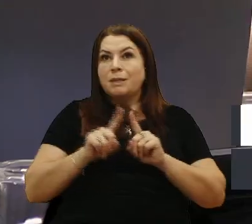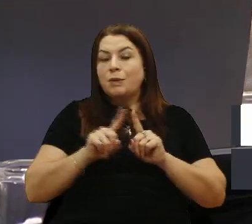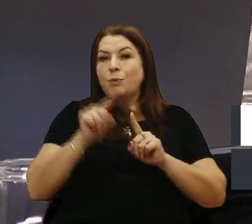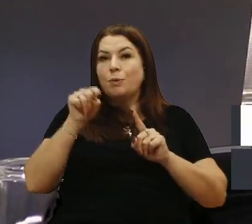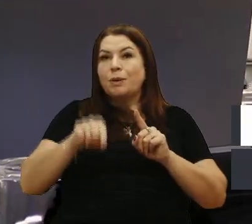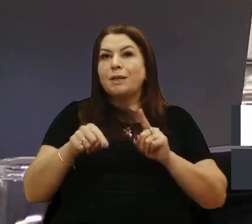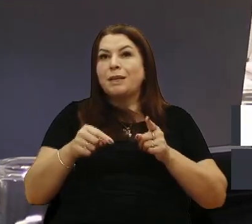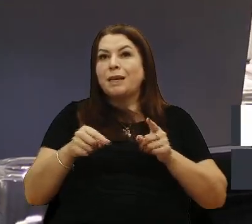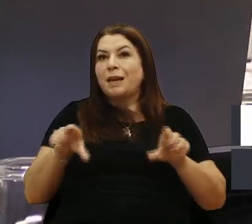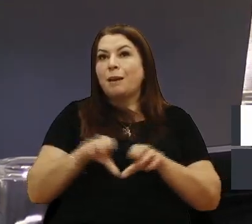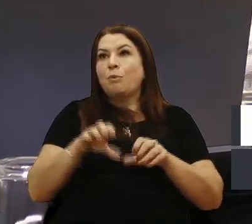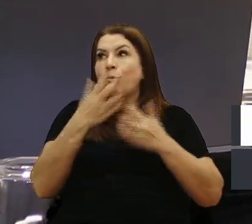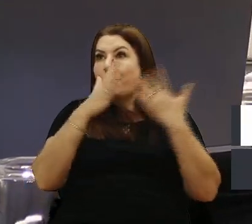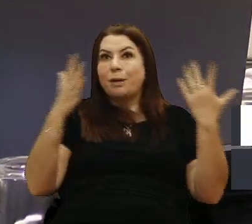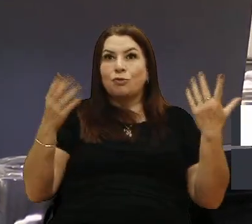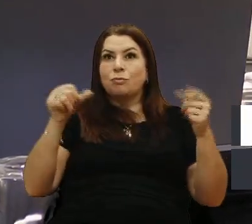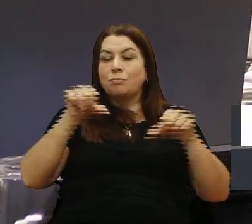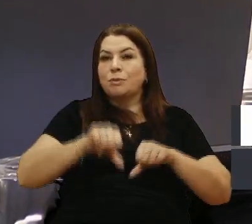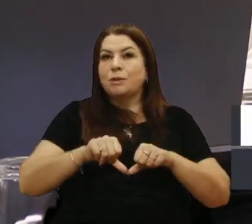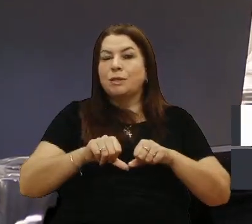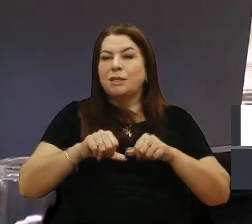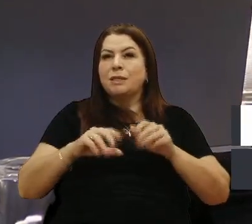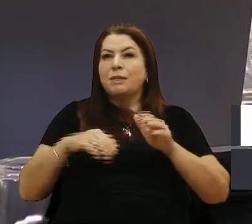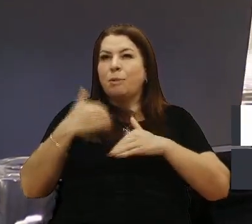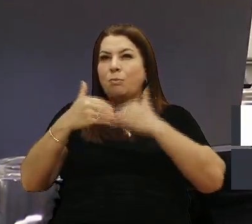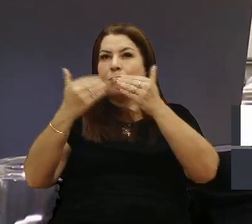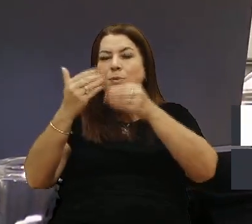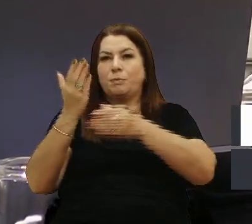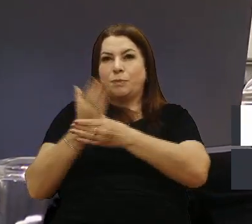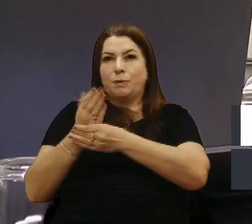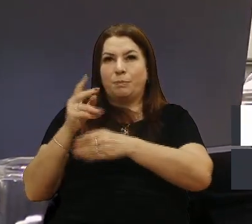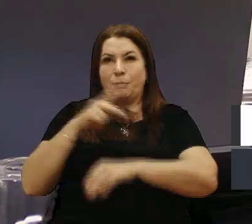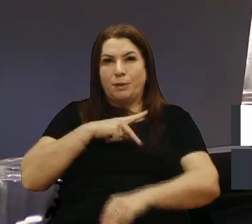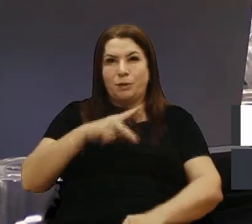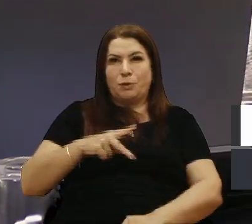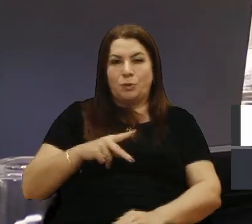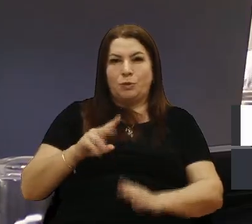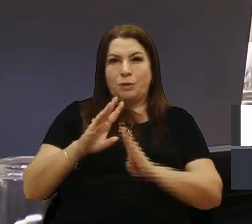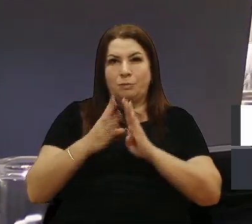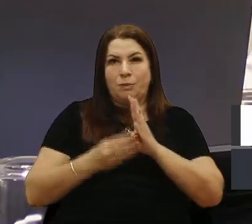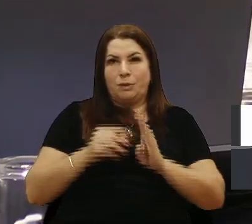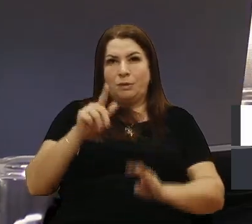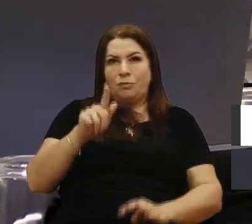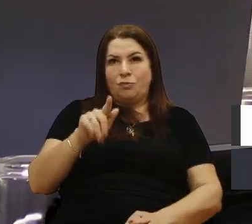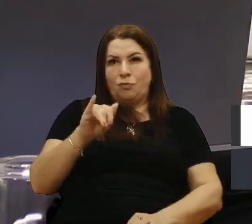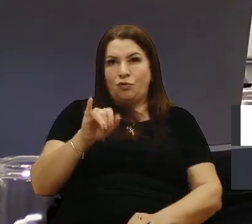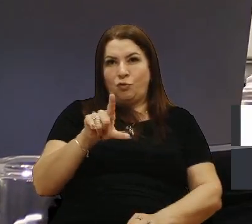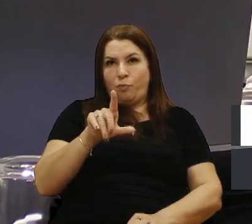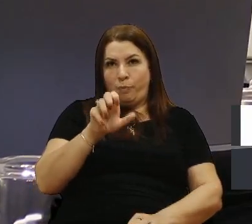ambiente é uma tragédia. E o arcabouço jurídico deixado pelo então presidente do SAMAI, Gilberto